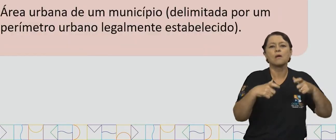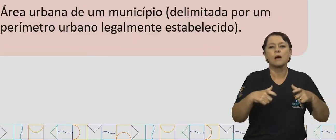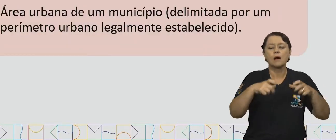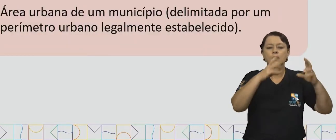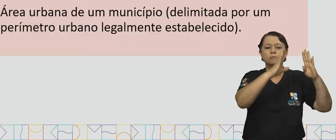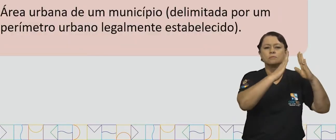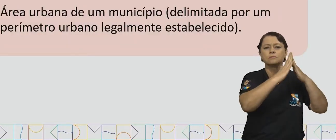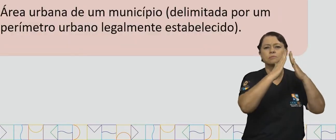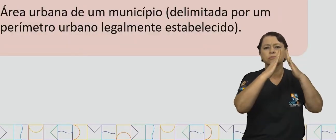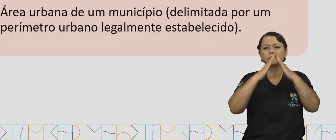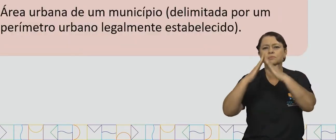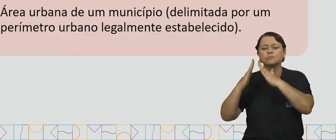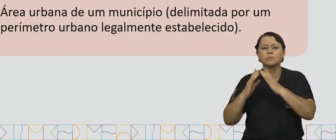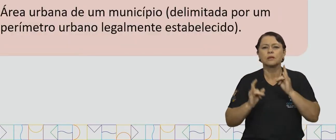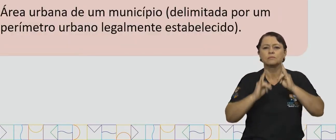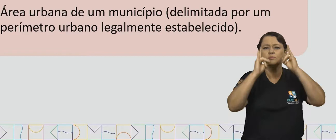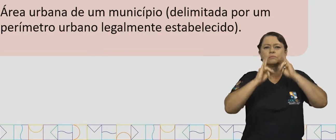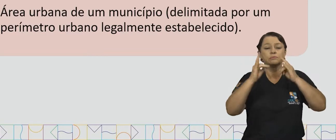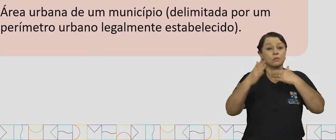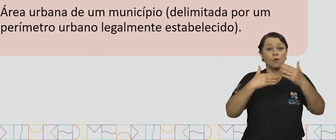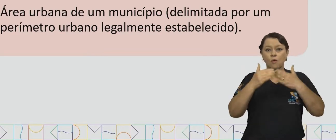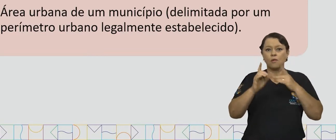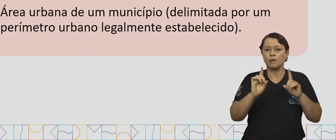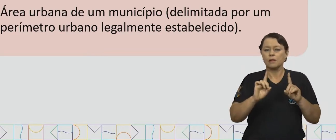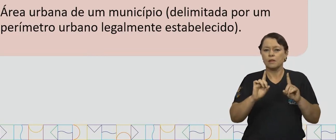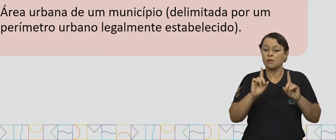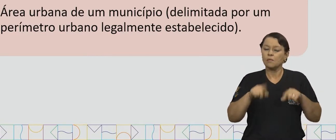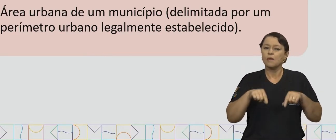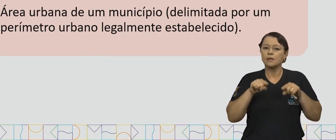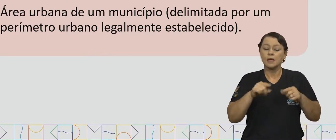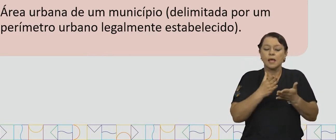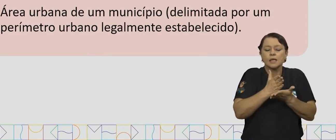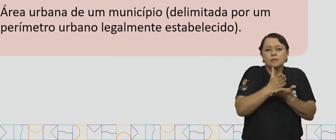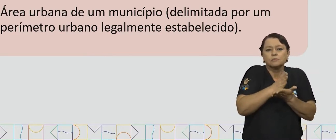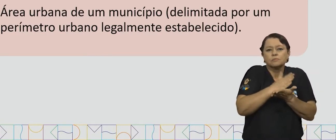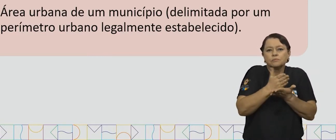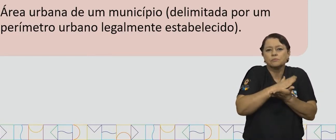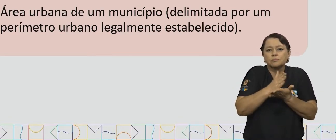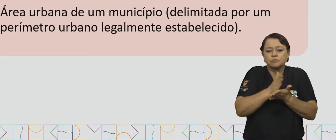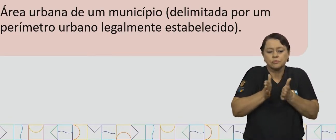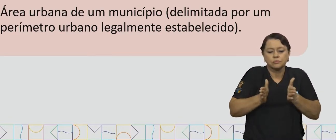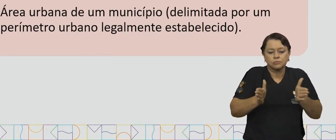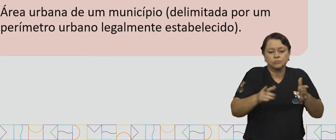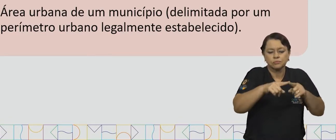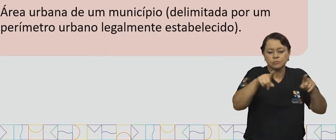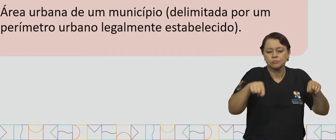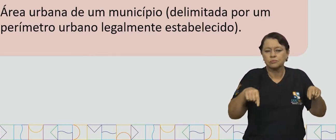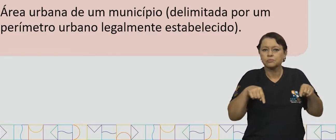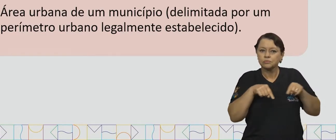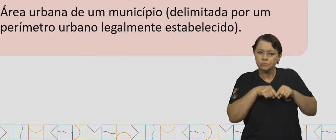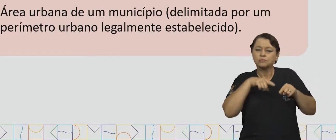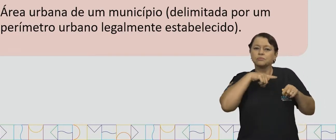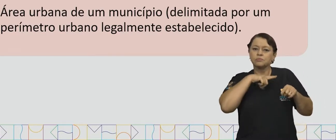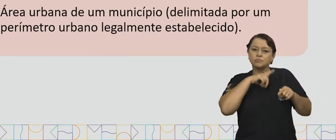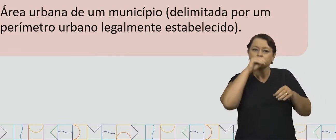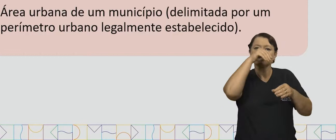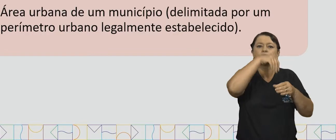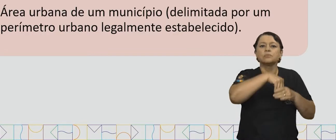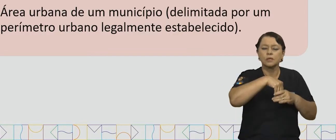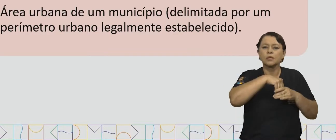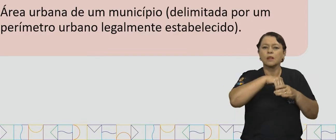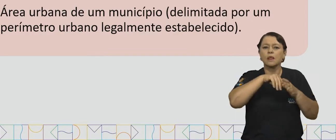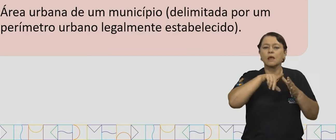e não qualquer área urbana, mas sim aquela delimitada por um perímetro urbano, que também é